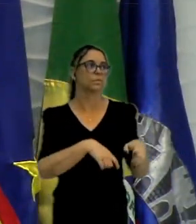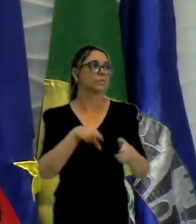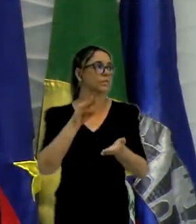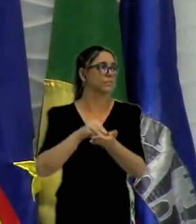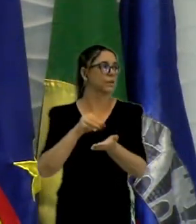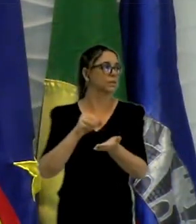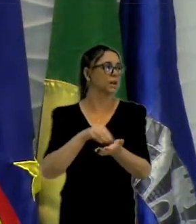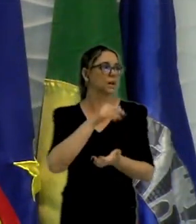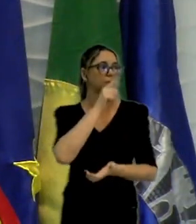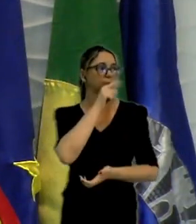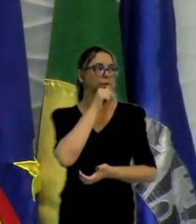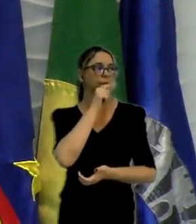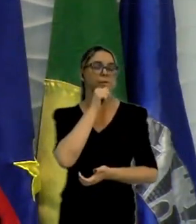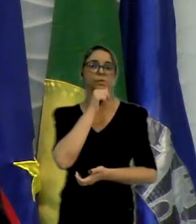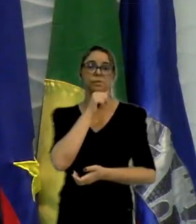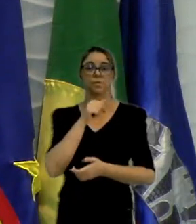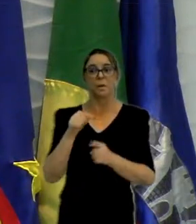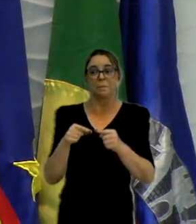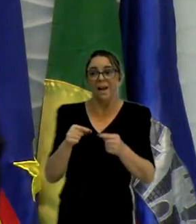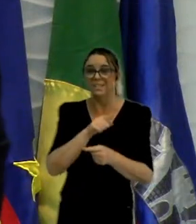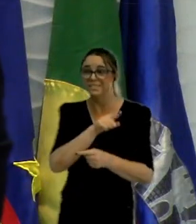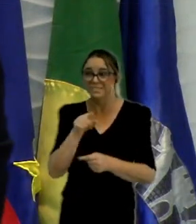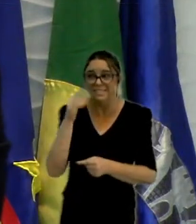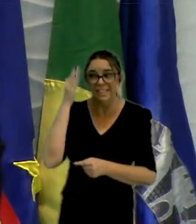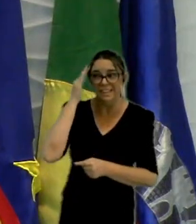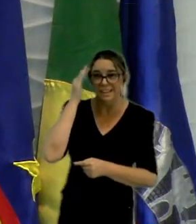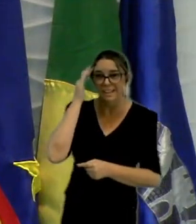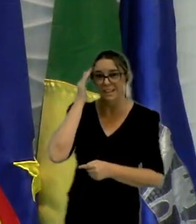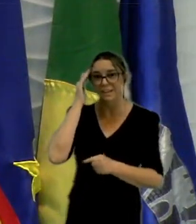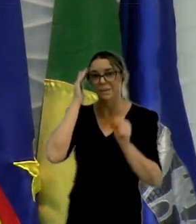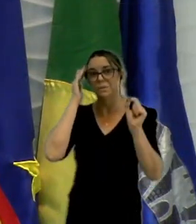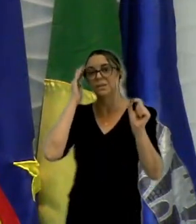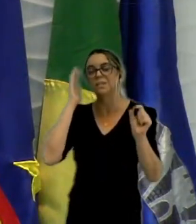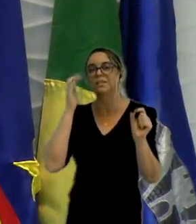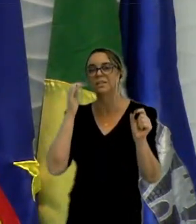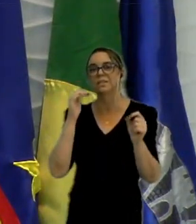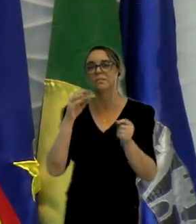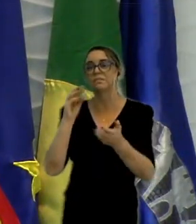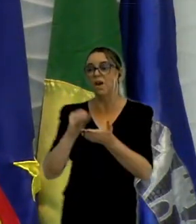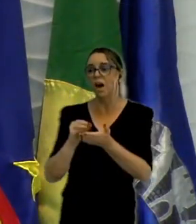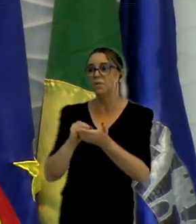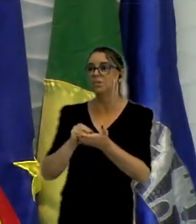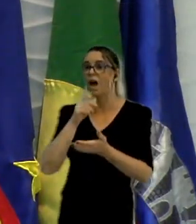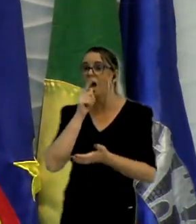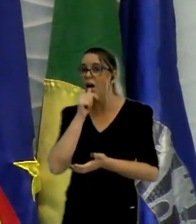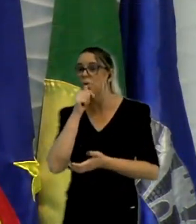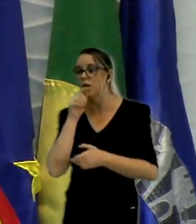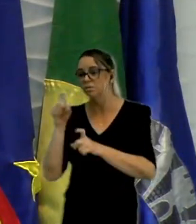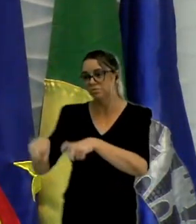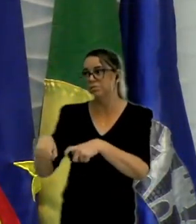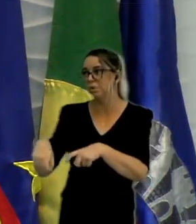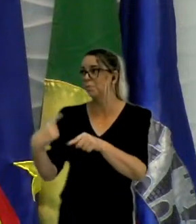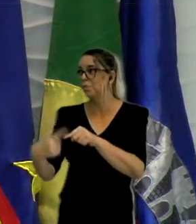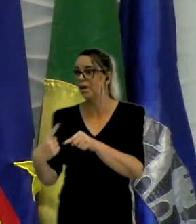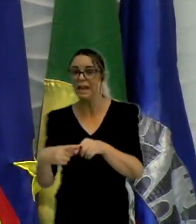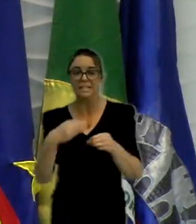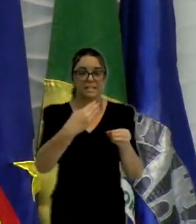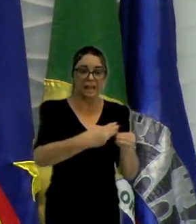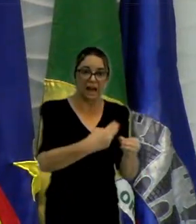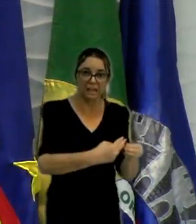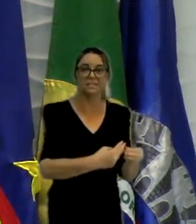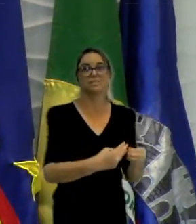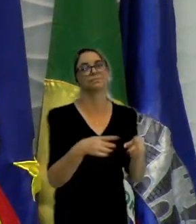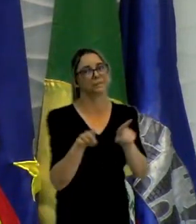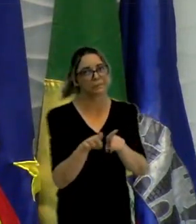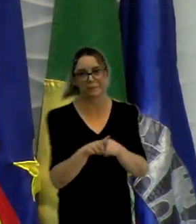água. Mas vocês têm que entender que a falta de água na zona rural é por conta da cidade. Os